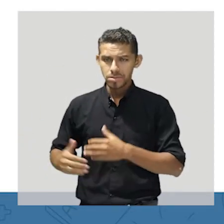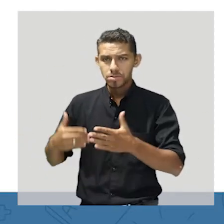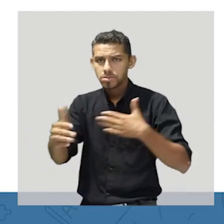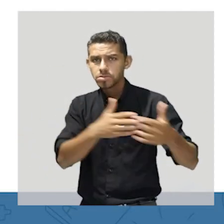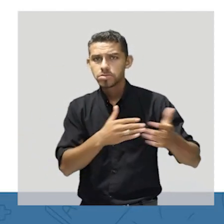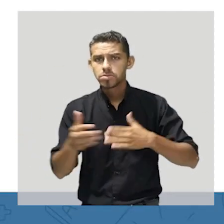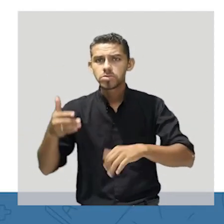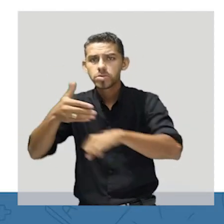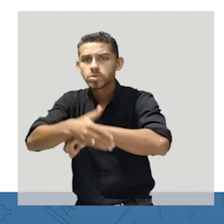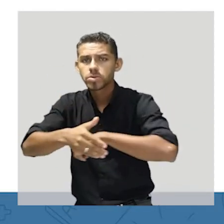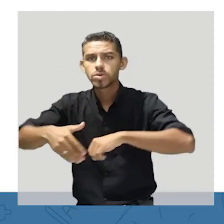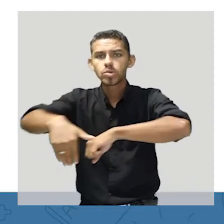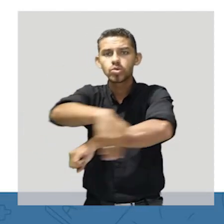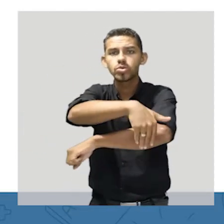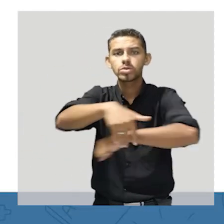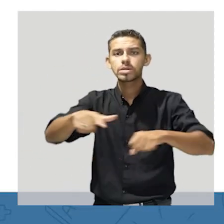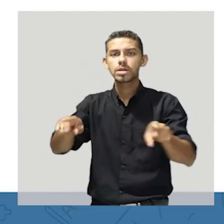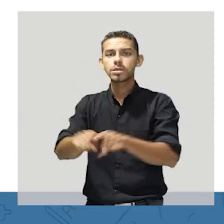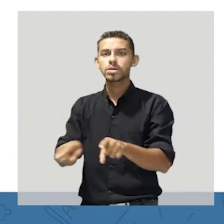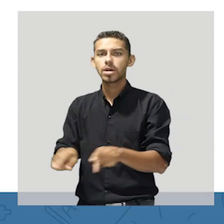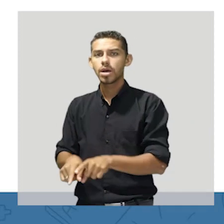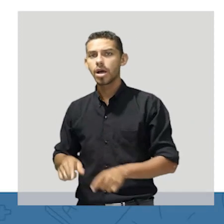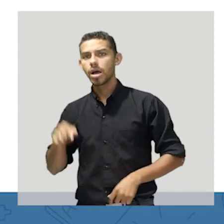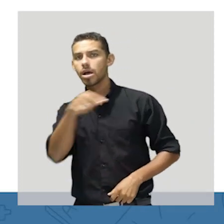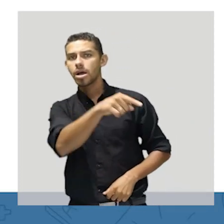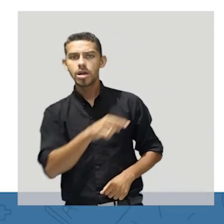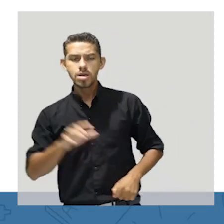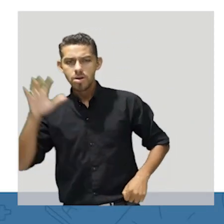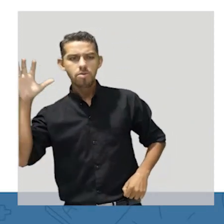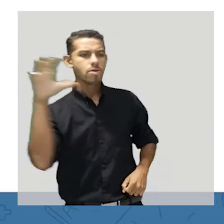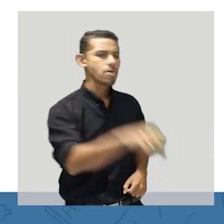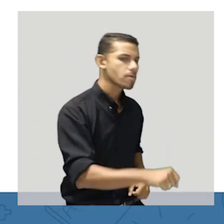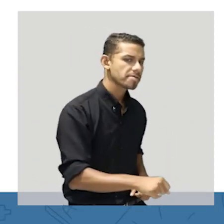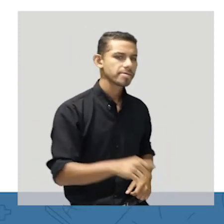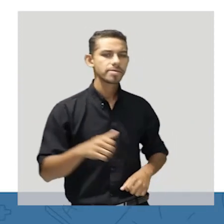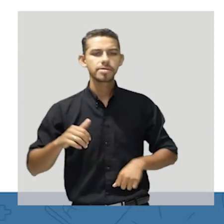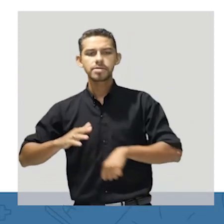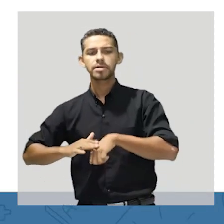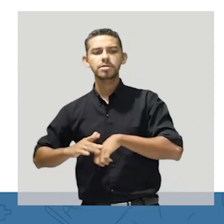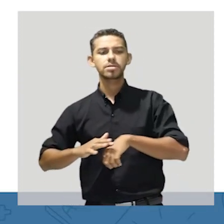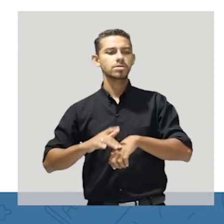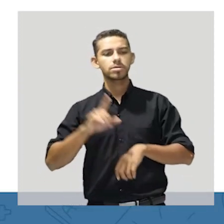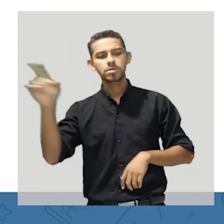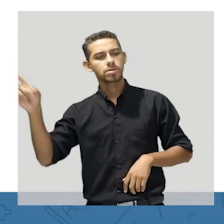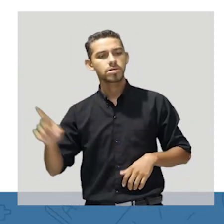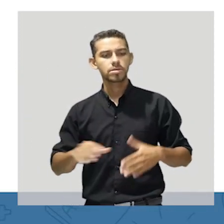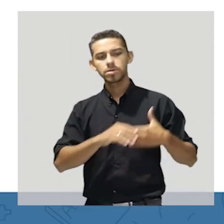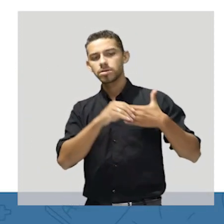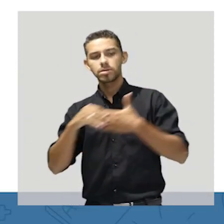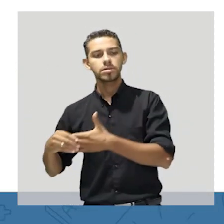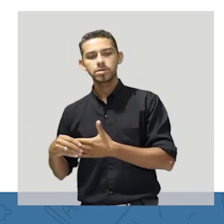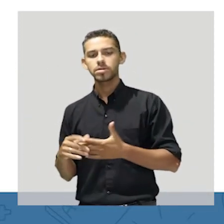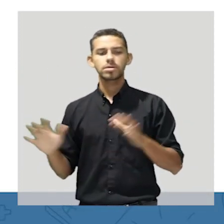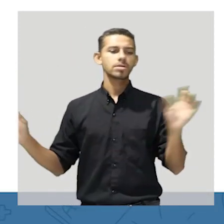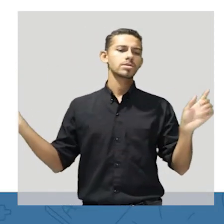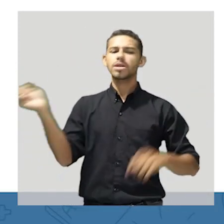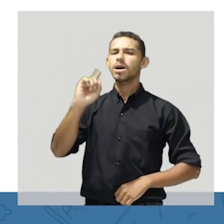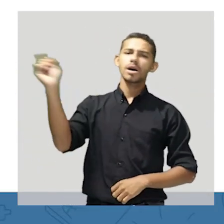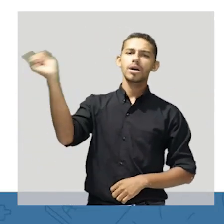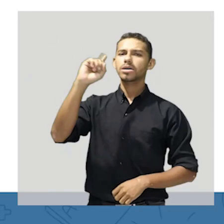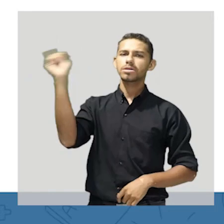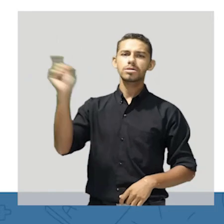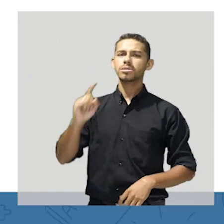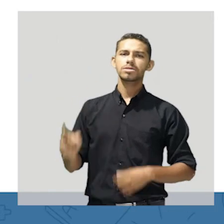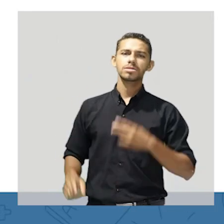canto da rua até que os mata cachorro da Saúde pegue ele e o leve para o lazareto não não